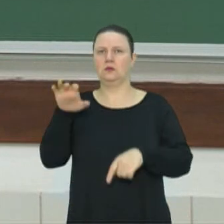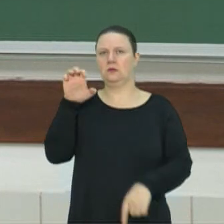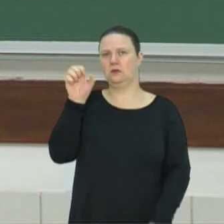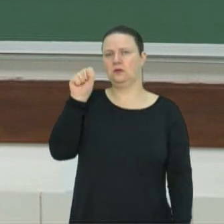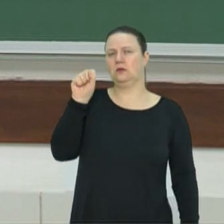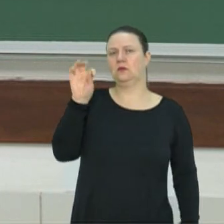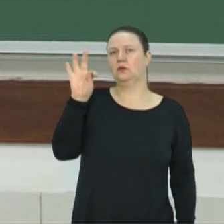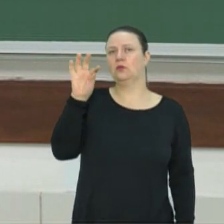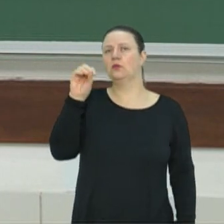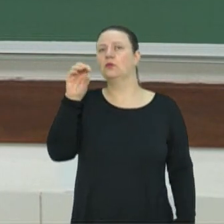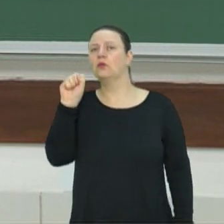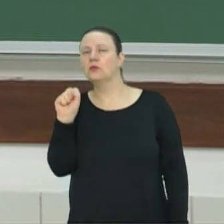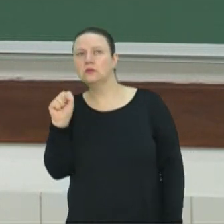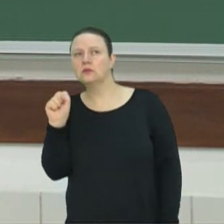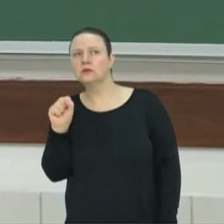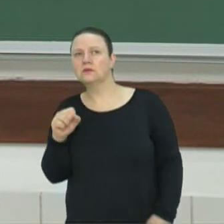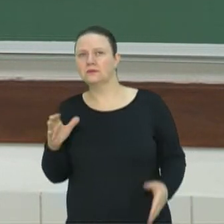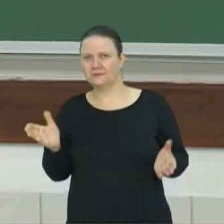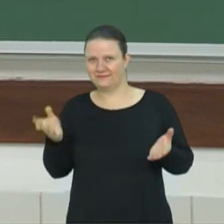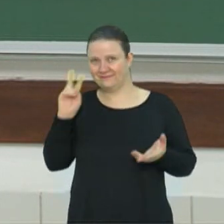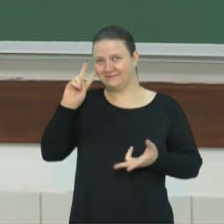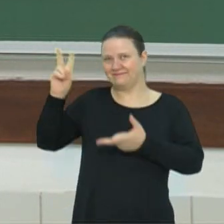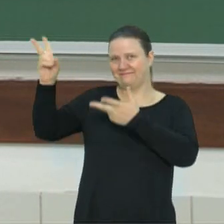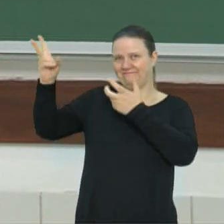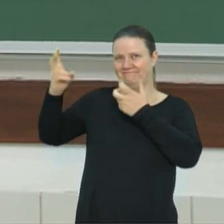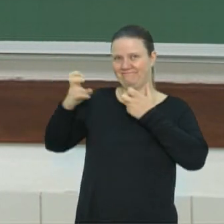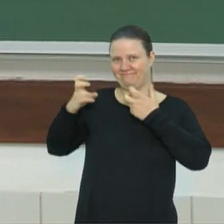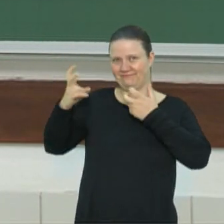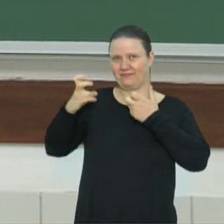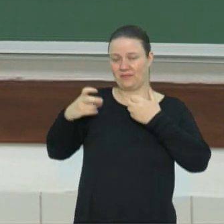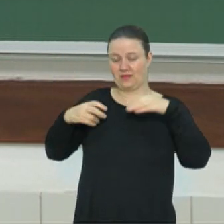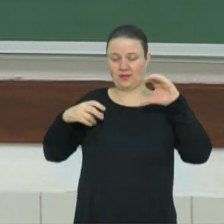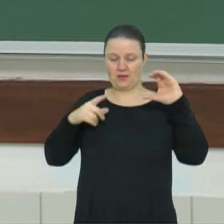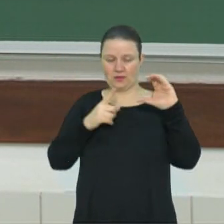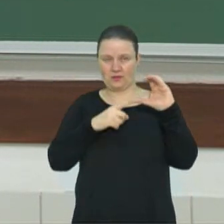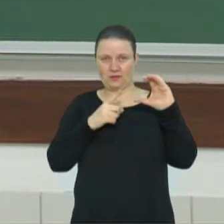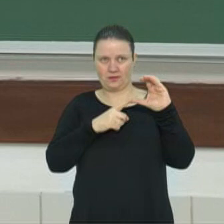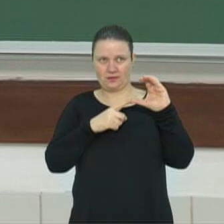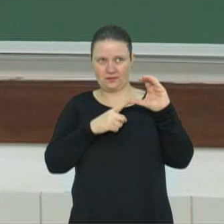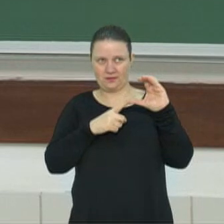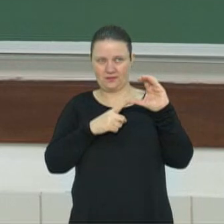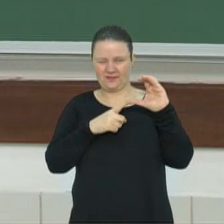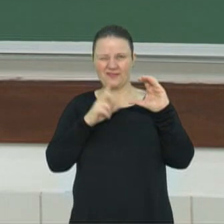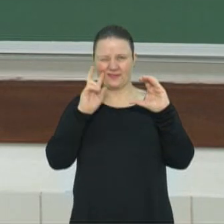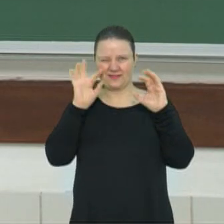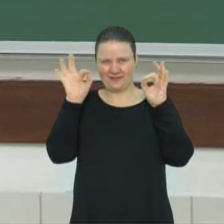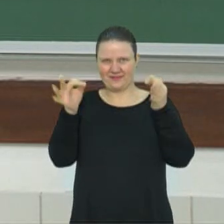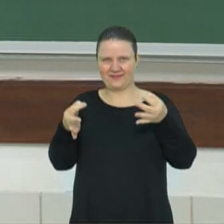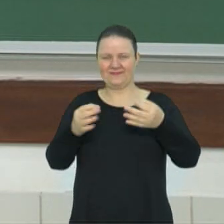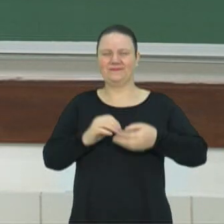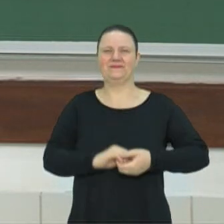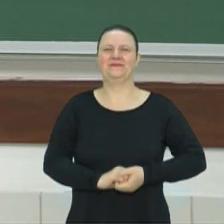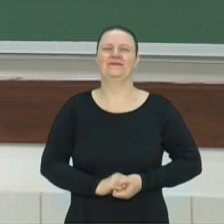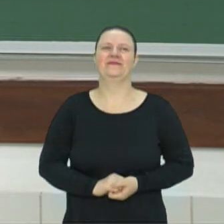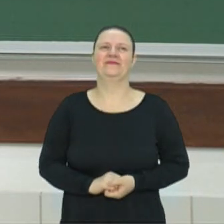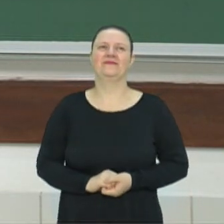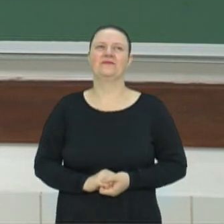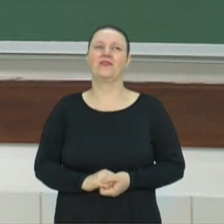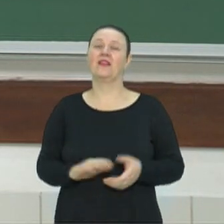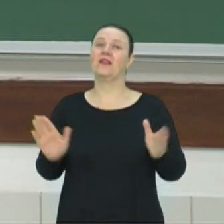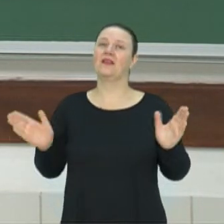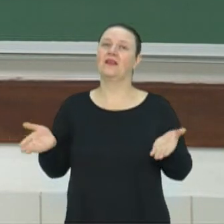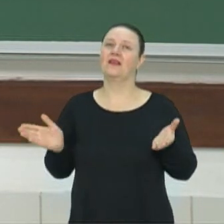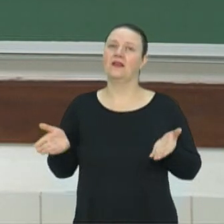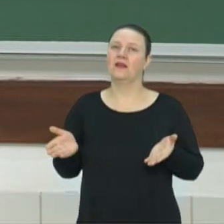estos. Aquele, plural de aquele, aquellos e não aqueles. Certo? Muito bem,